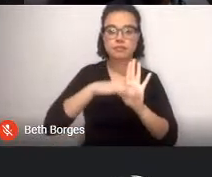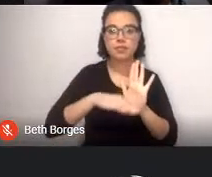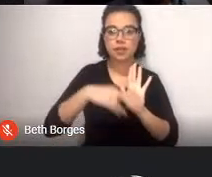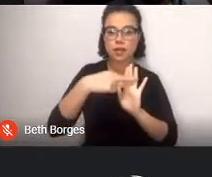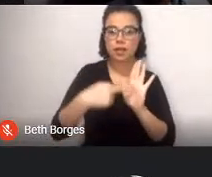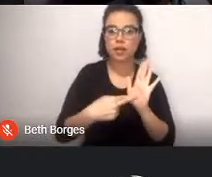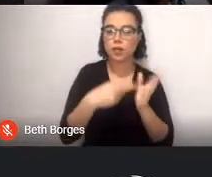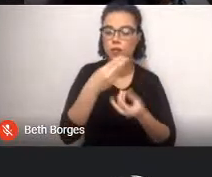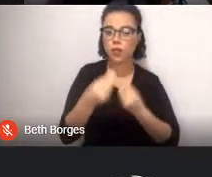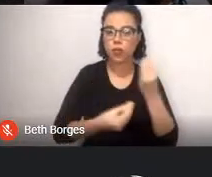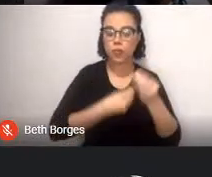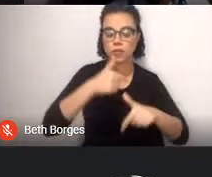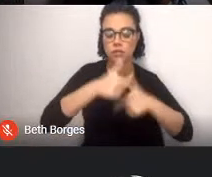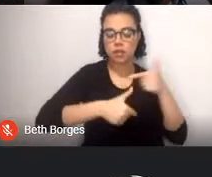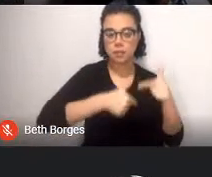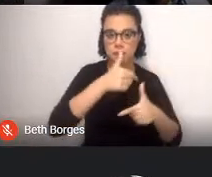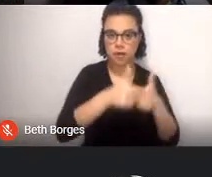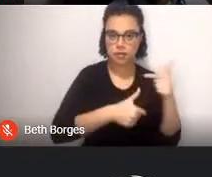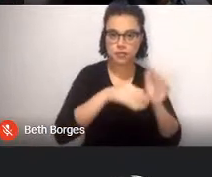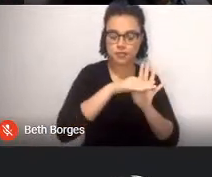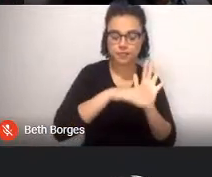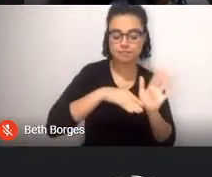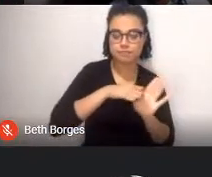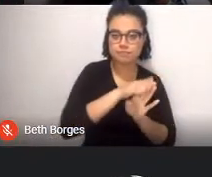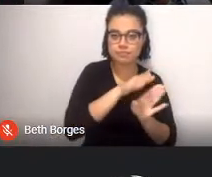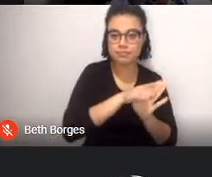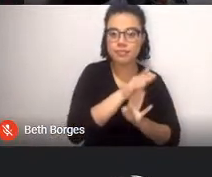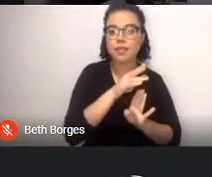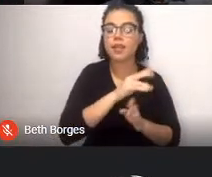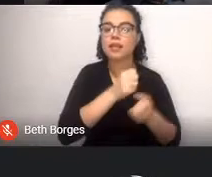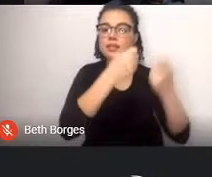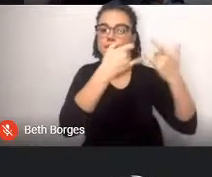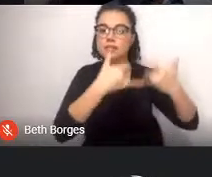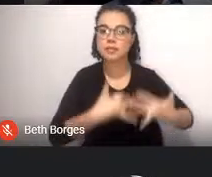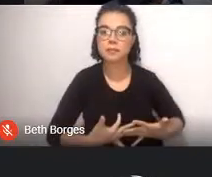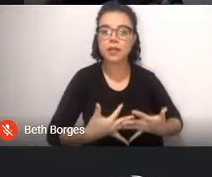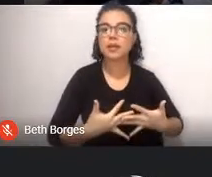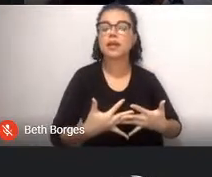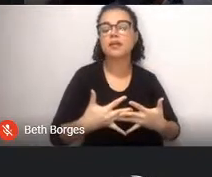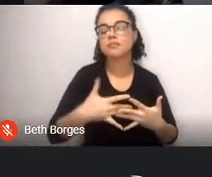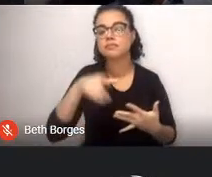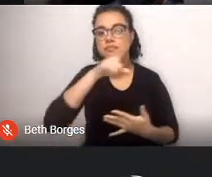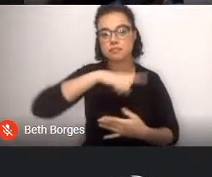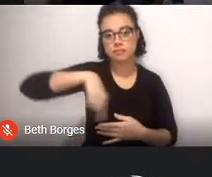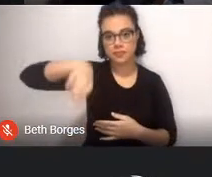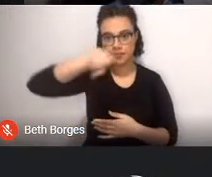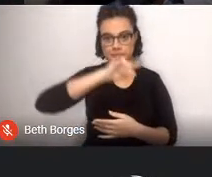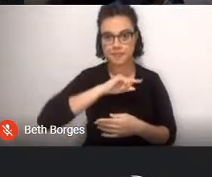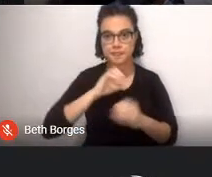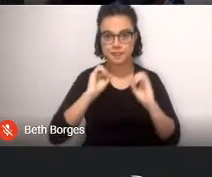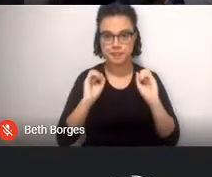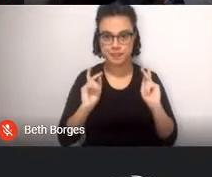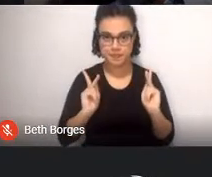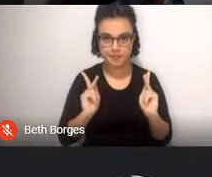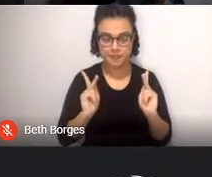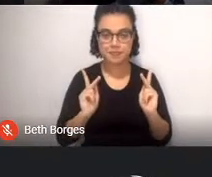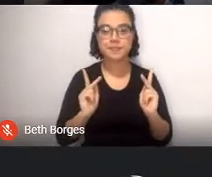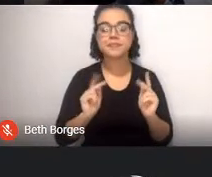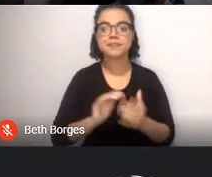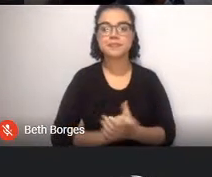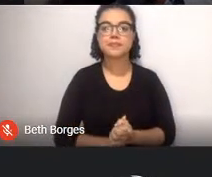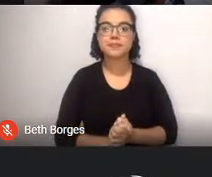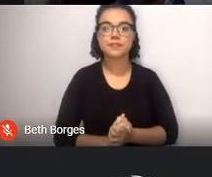a dia de trabalho, tá? E assim nós vamos falando um pouco sobre ela para vocês, tá? Dentro